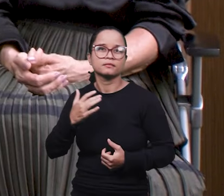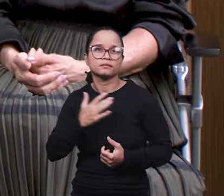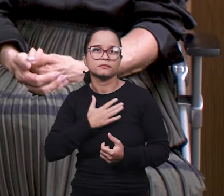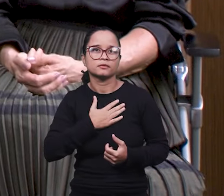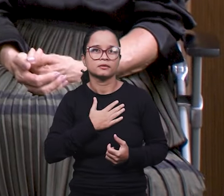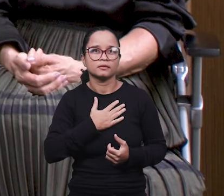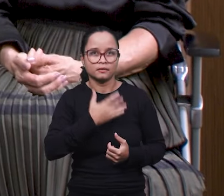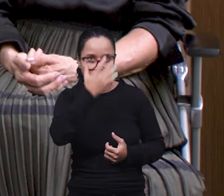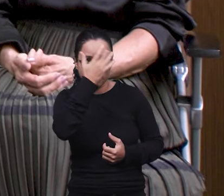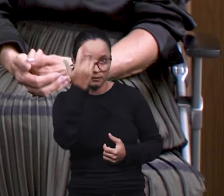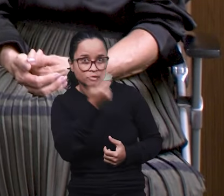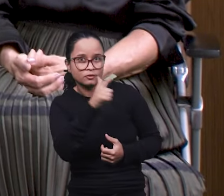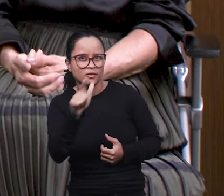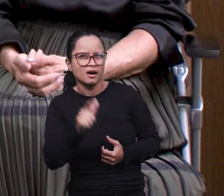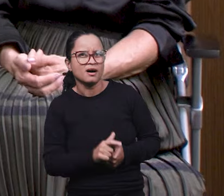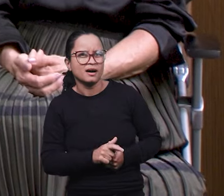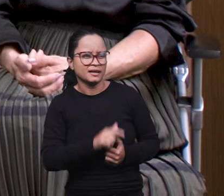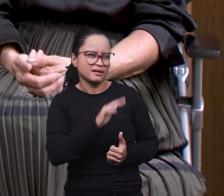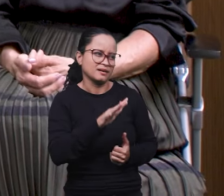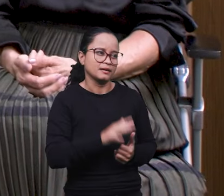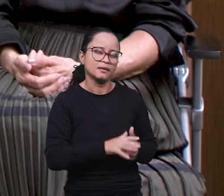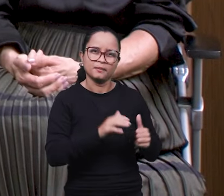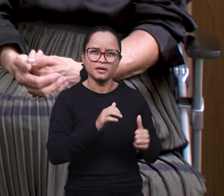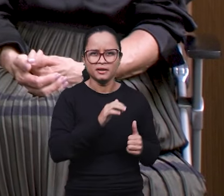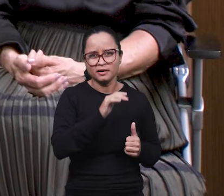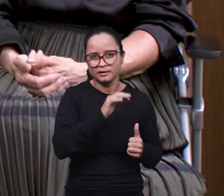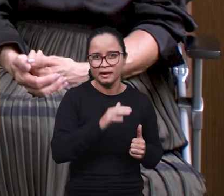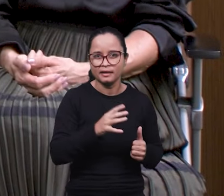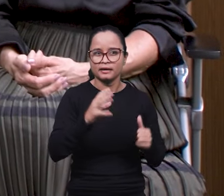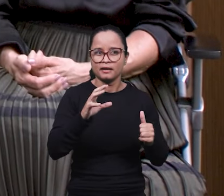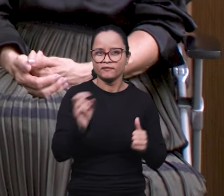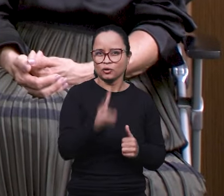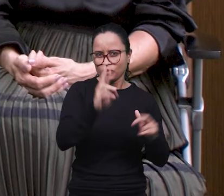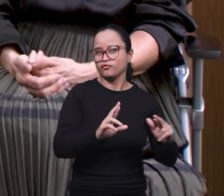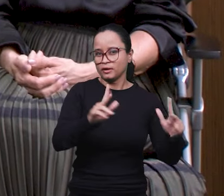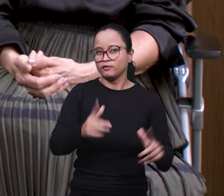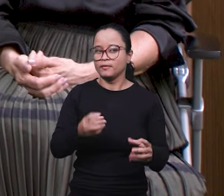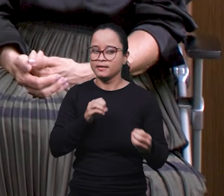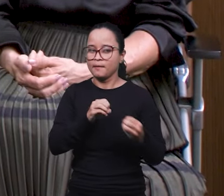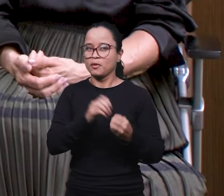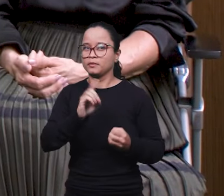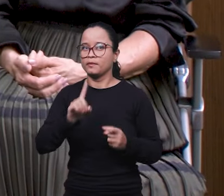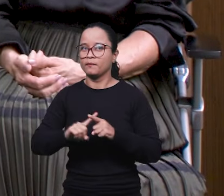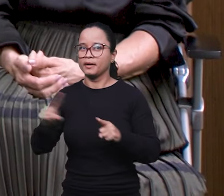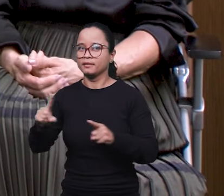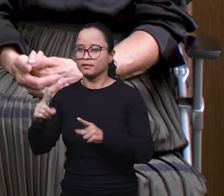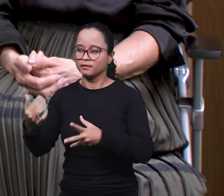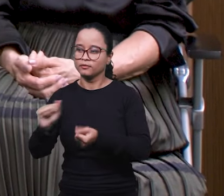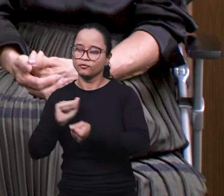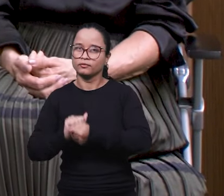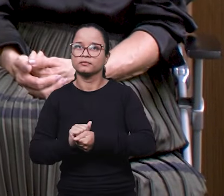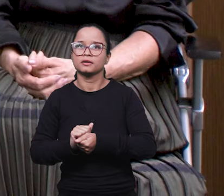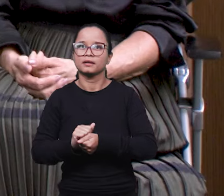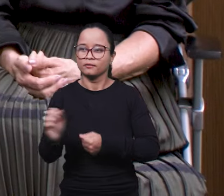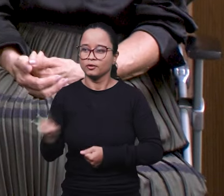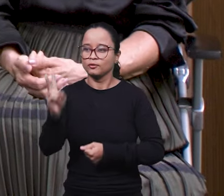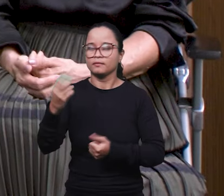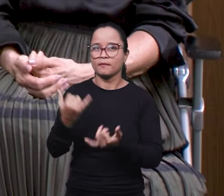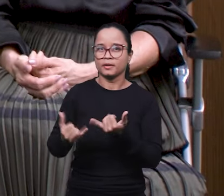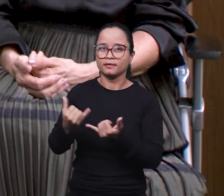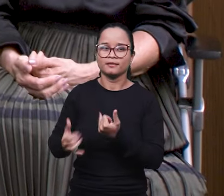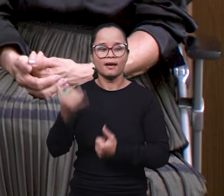Barra Pesada Vamos colocar assim conversava tratava mas não eram tão próximos e a partir dessas pessoas que eu via que tinham valores parecidos com os meus eu